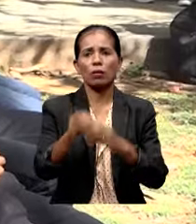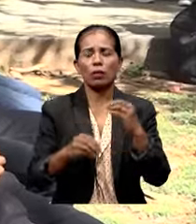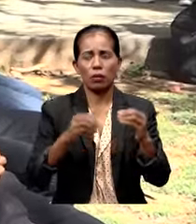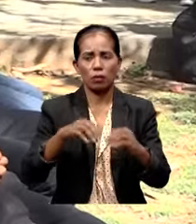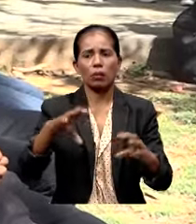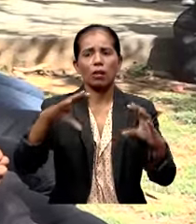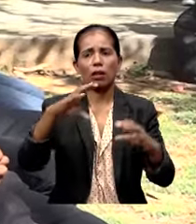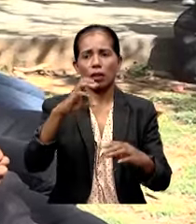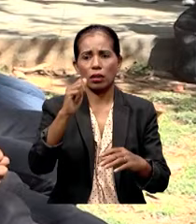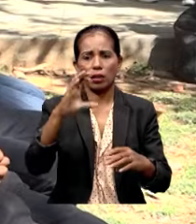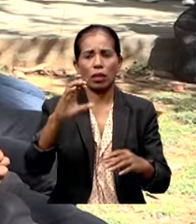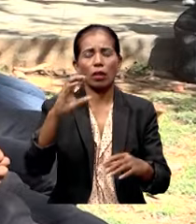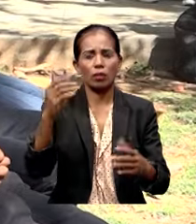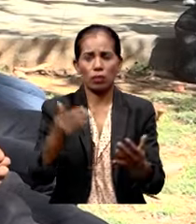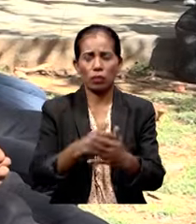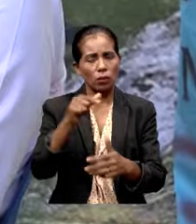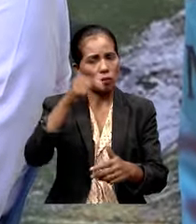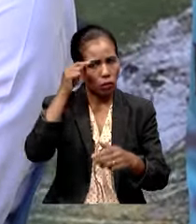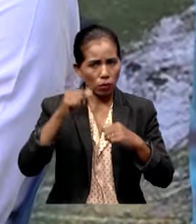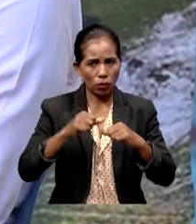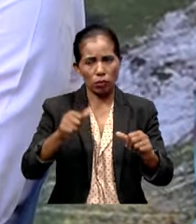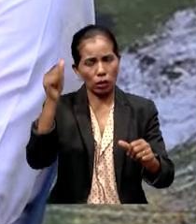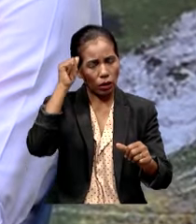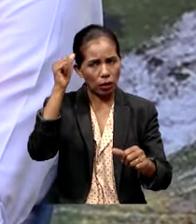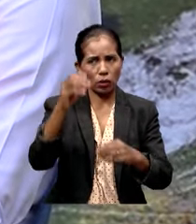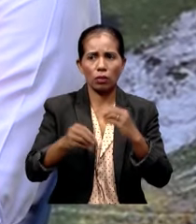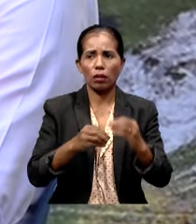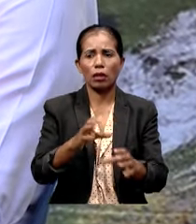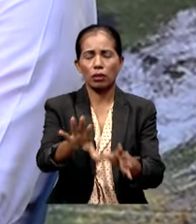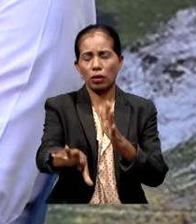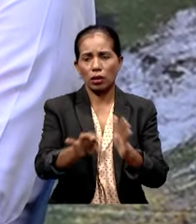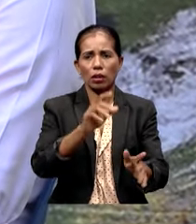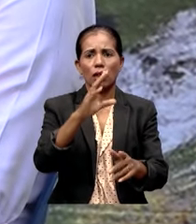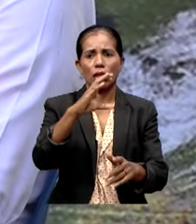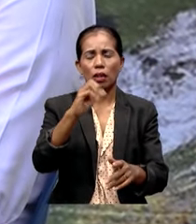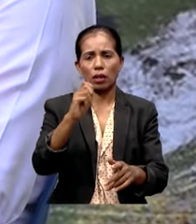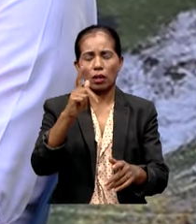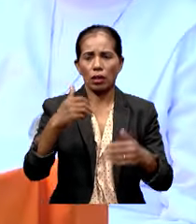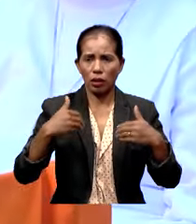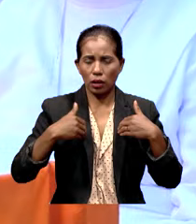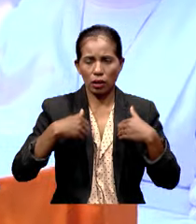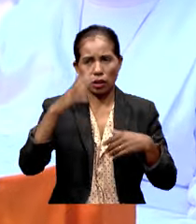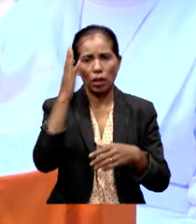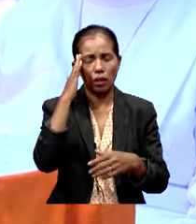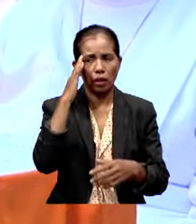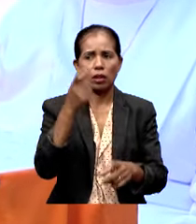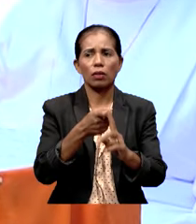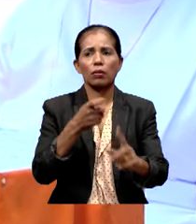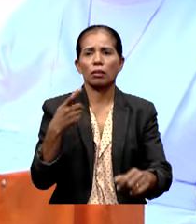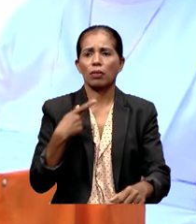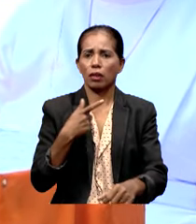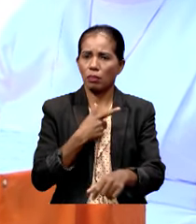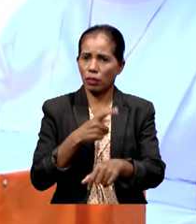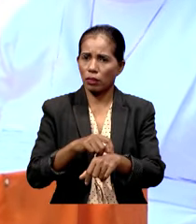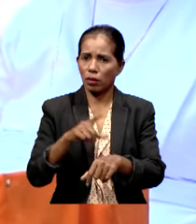fong governo continua analisa situasaun hirakne, tamba atu hili komisari fong kak precisa iha konsensu husi bankada parlamentar.